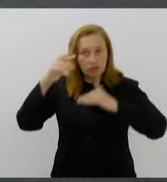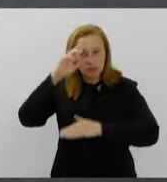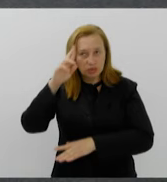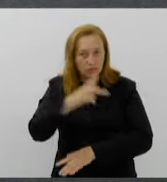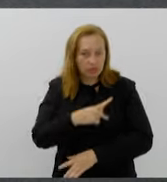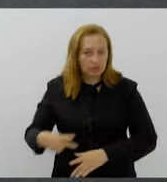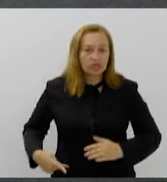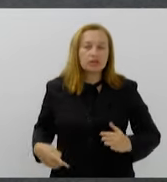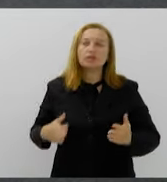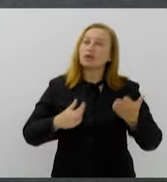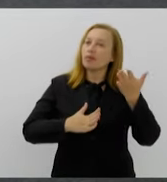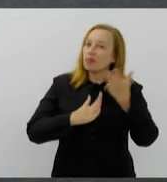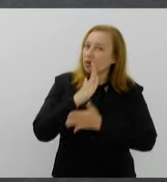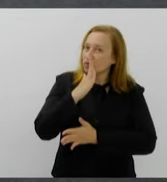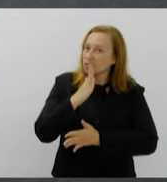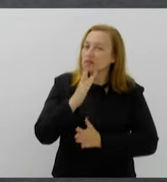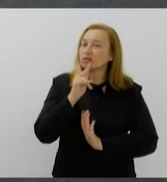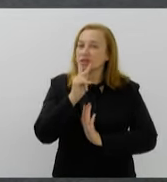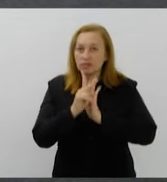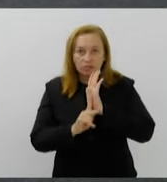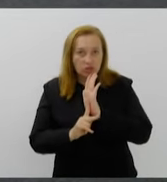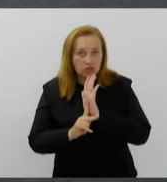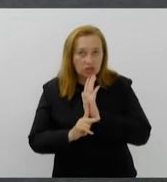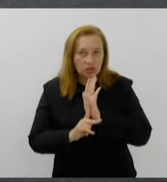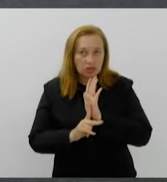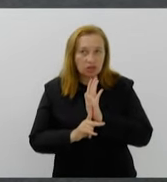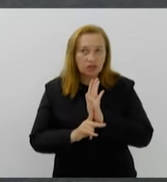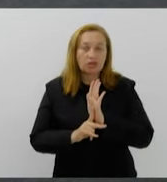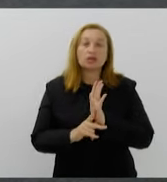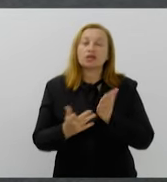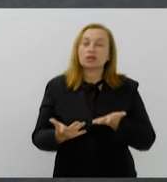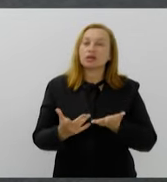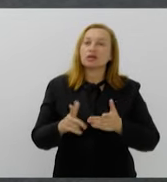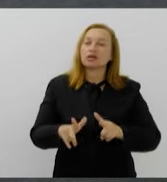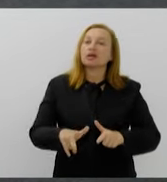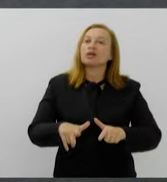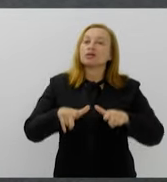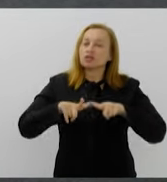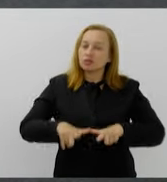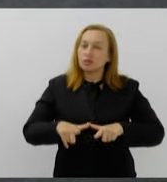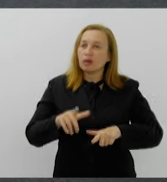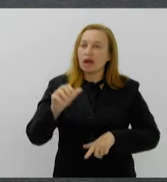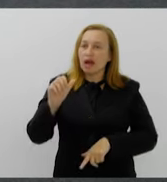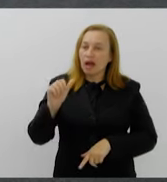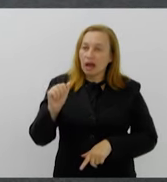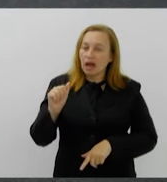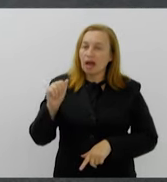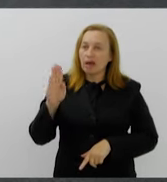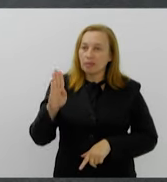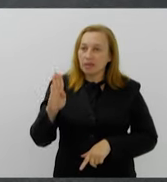pela aprovação desse projeto que concede o diploma ABD do Nascimento